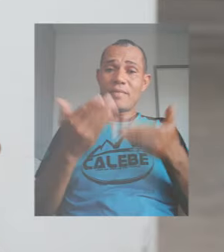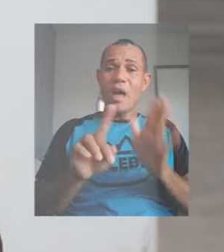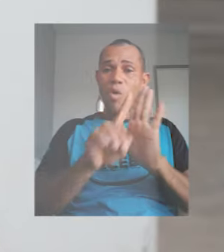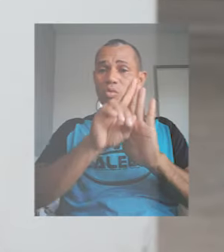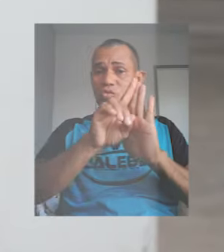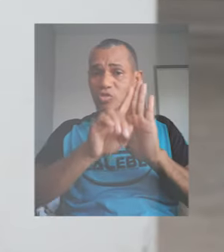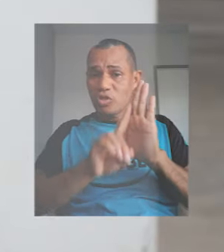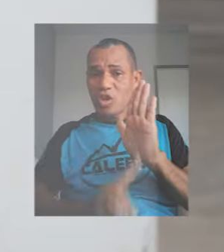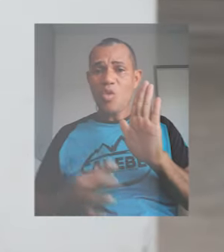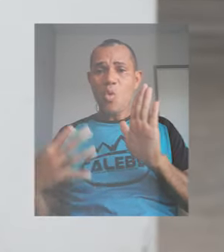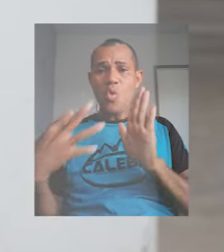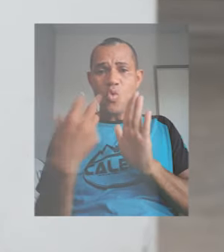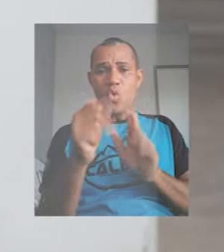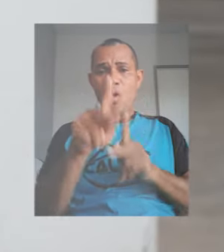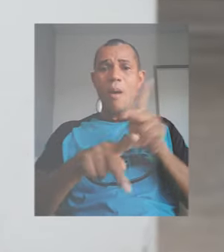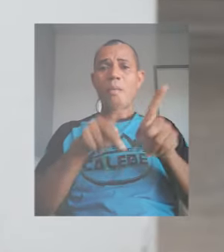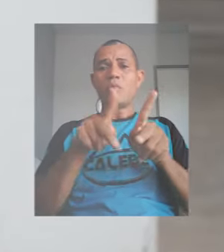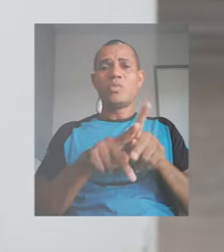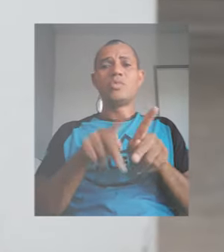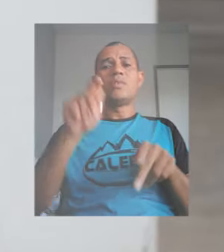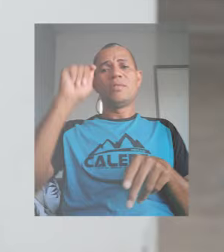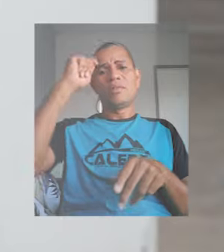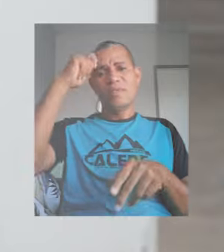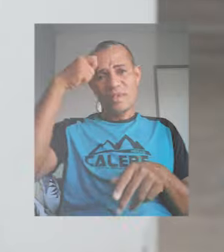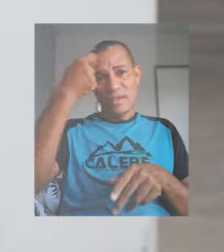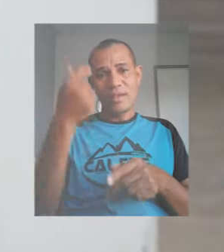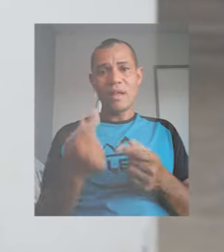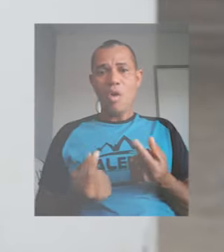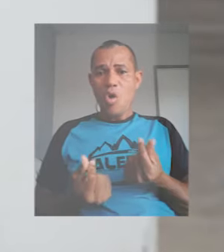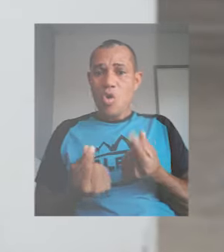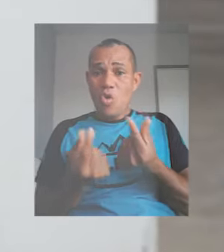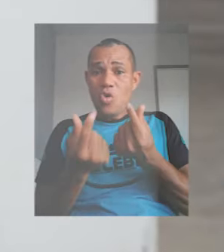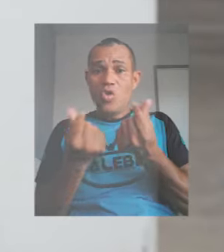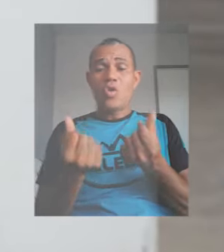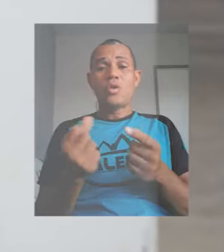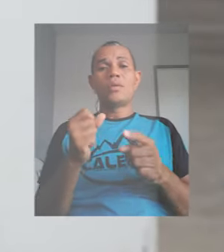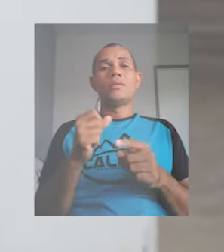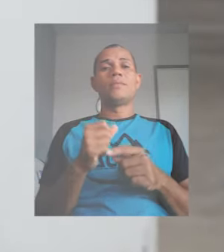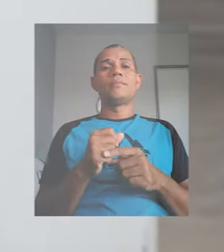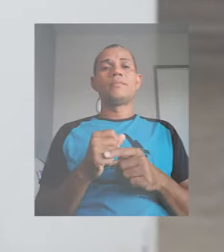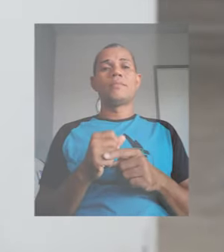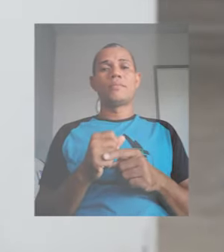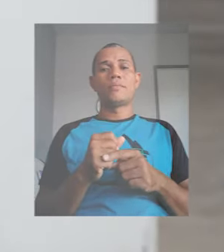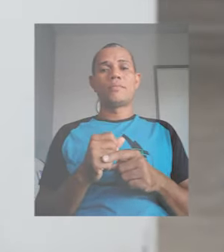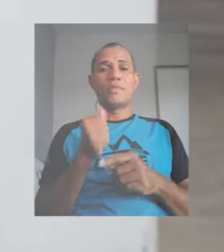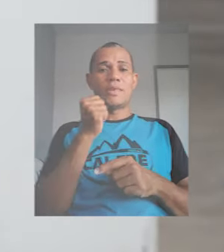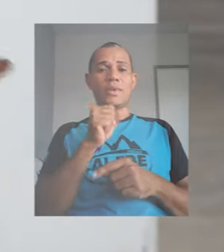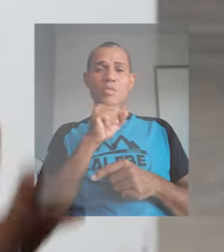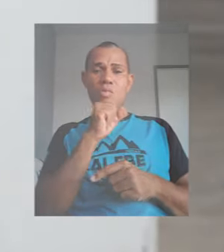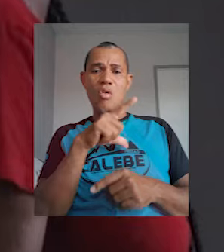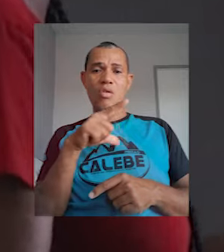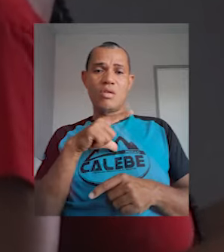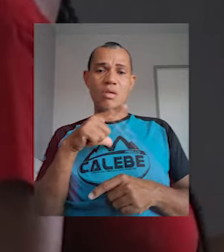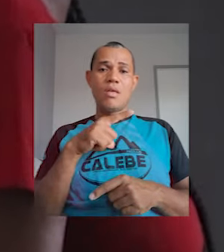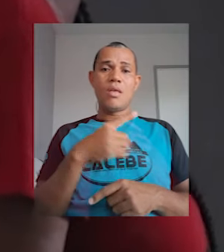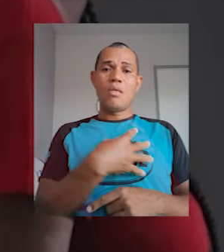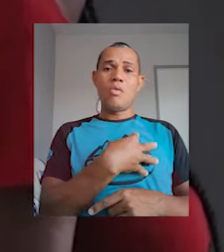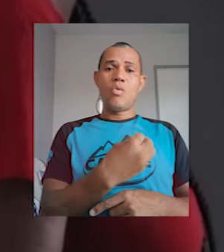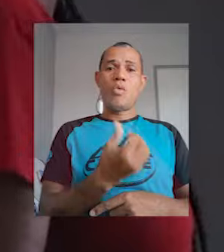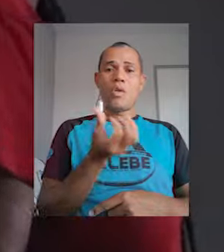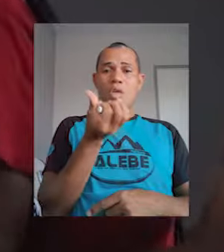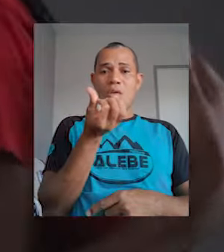estes vulneráveis a condição da mobilidade social e econômica. Porque, por exemplo, uma mulher como minha mãe, que